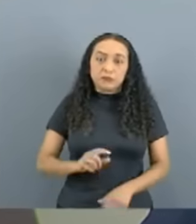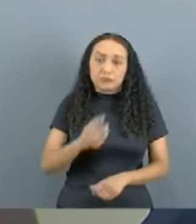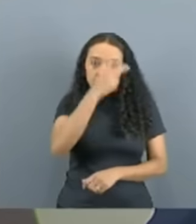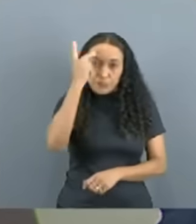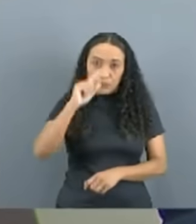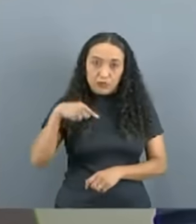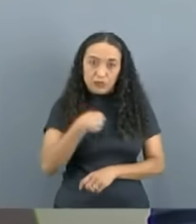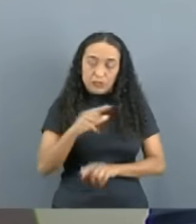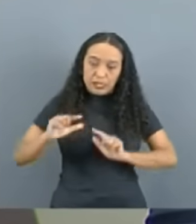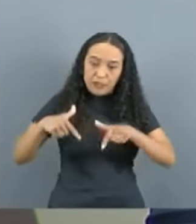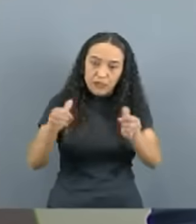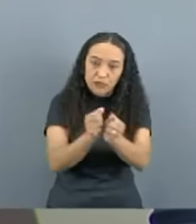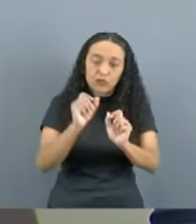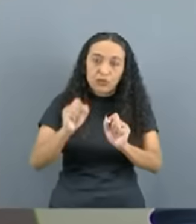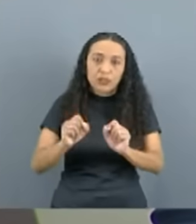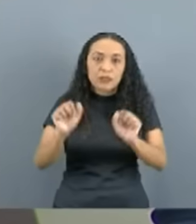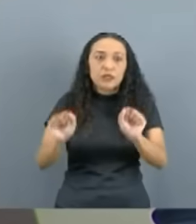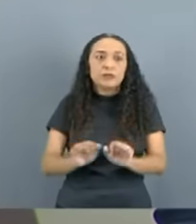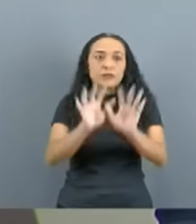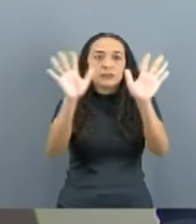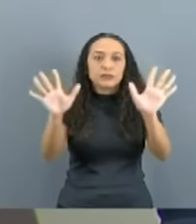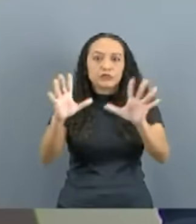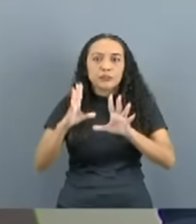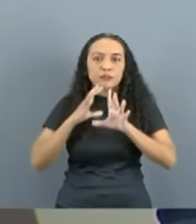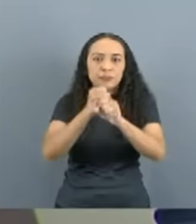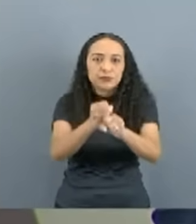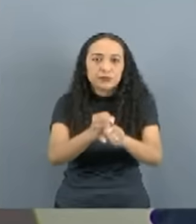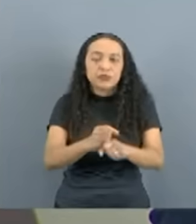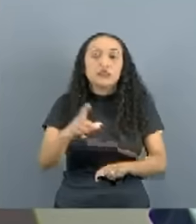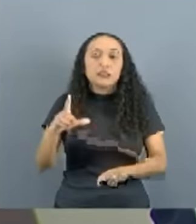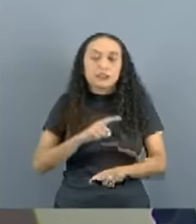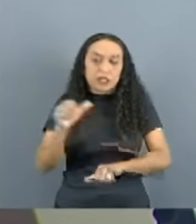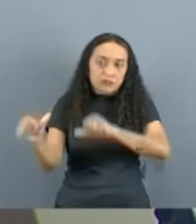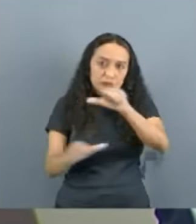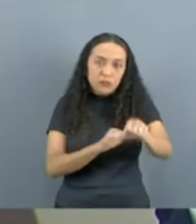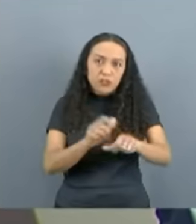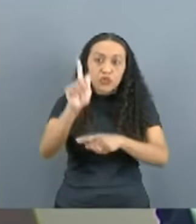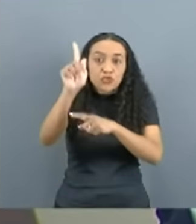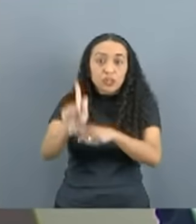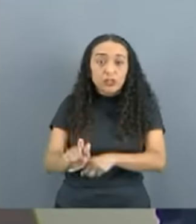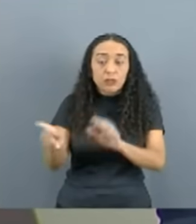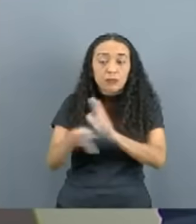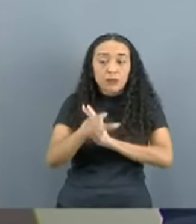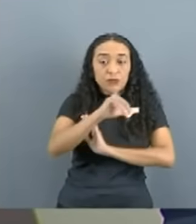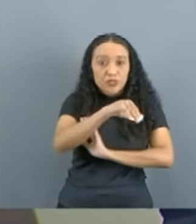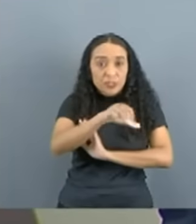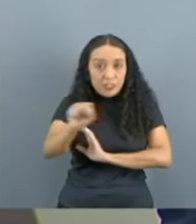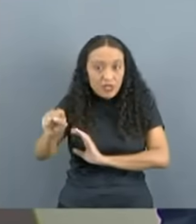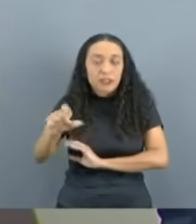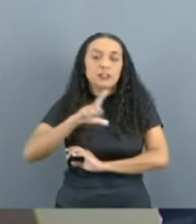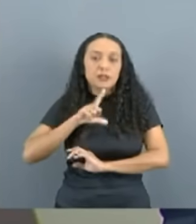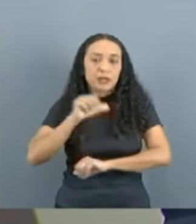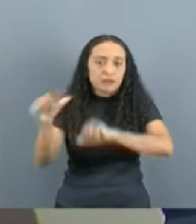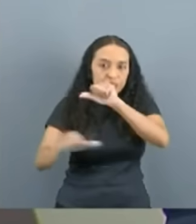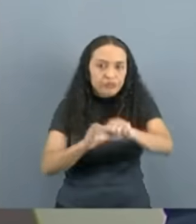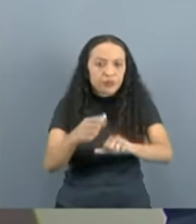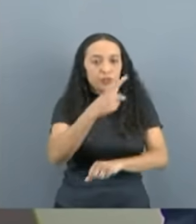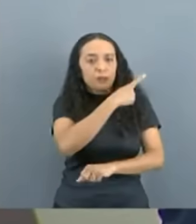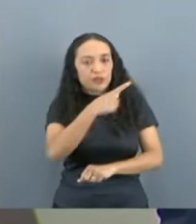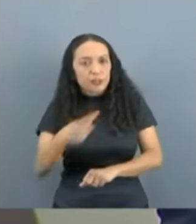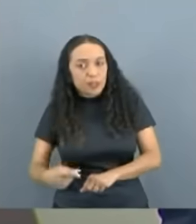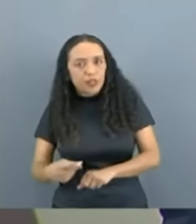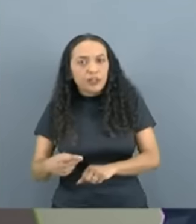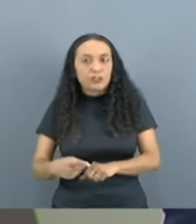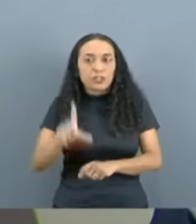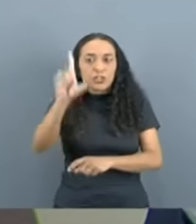colaboradores é que a transparência seja total. Houve uma mudança de gestão do INSS, houve uma mudança do presidente, uma mudança